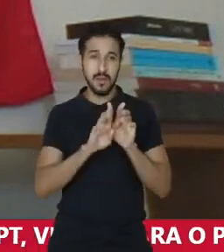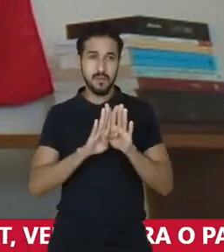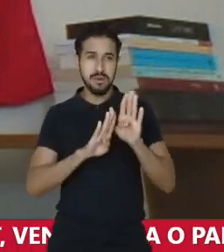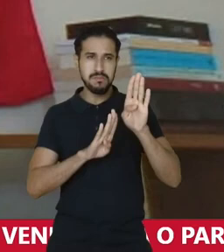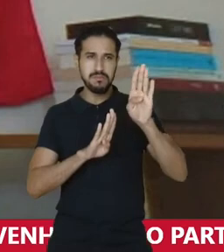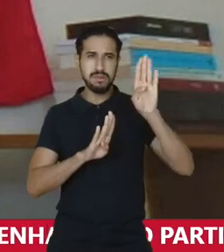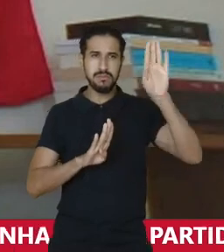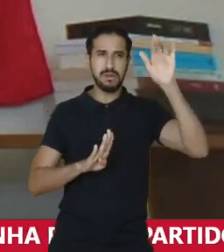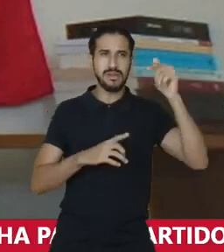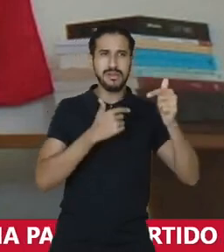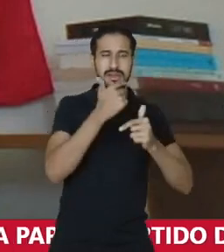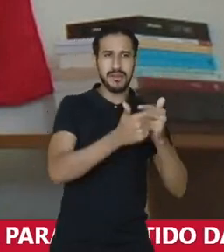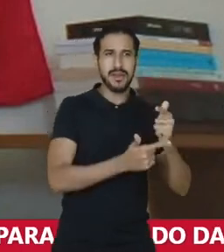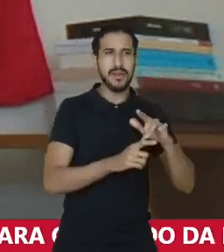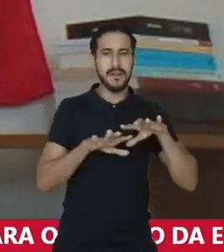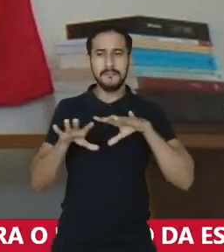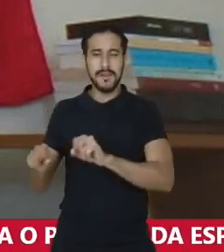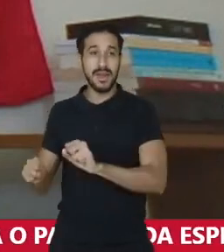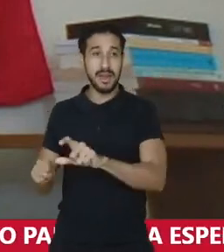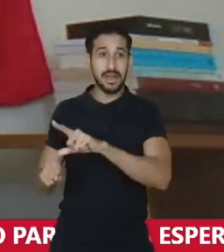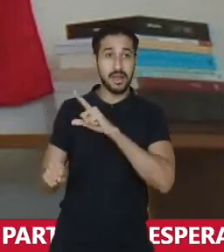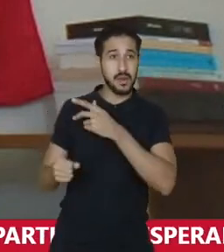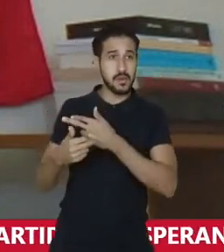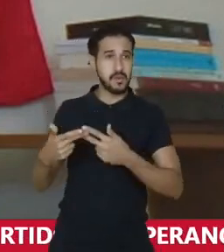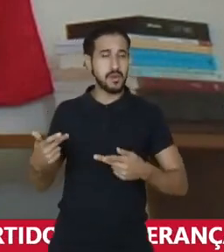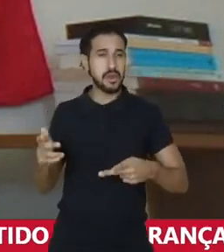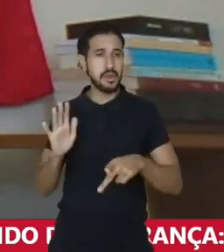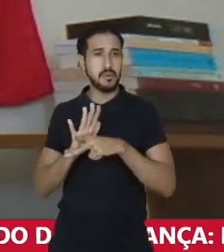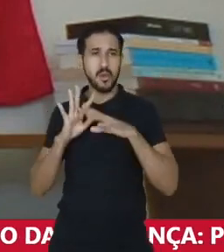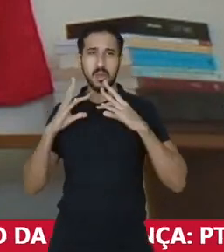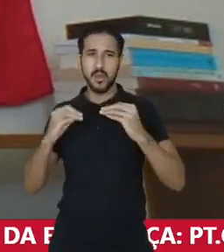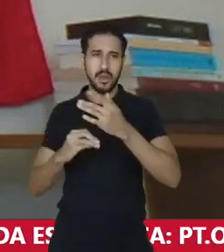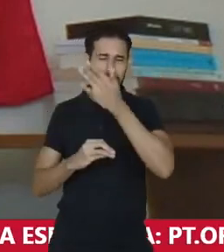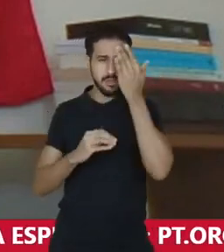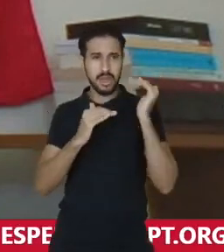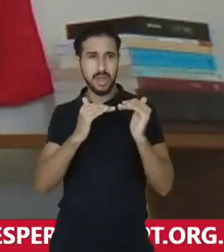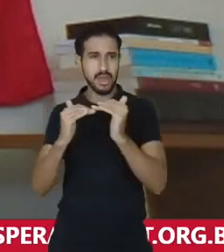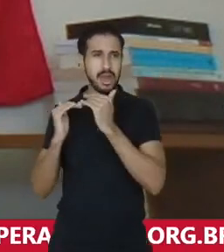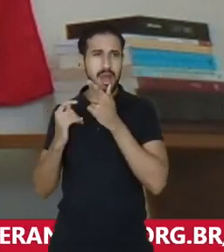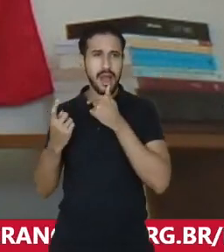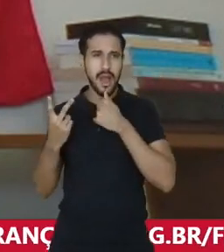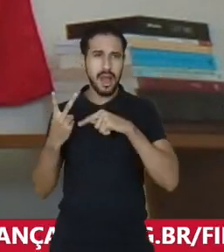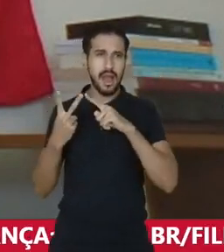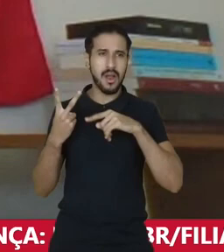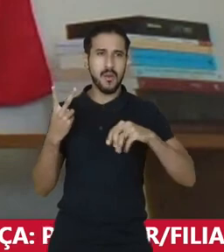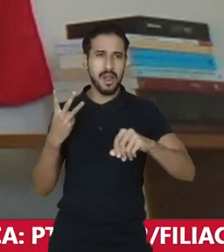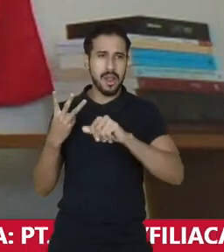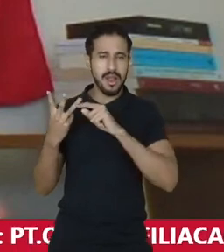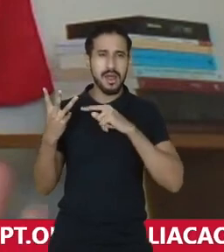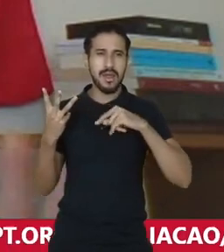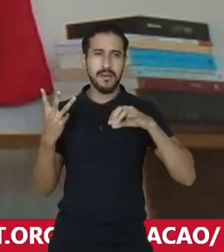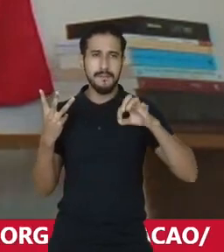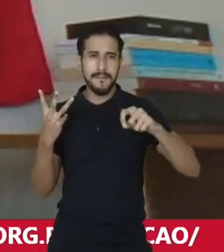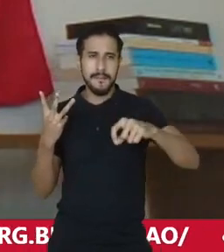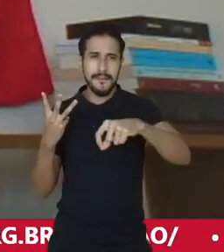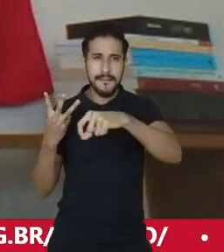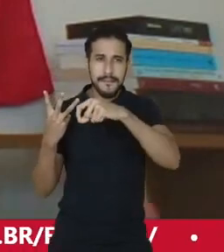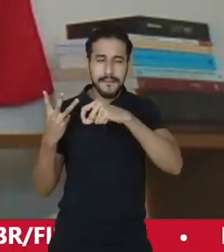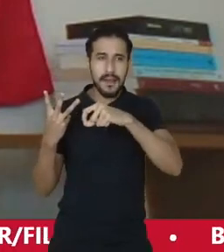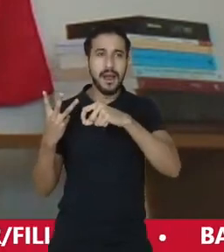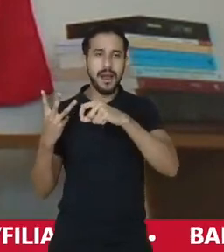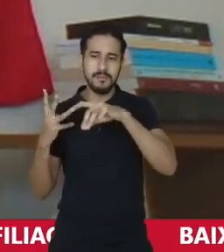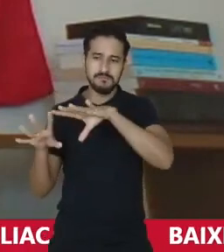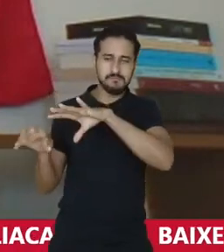dessas atividades que pegam o que antes era algo que pertencia a todo mundo, como a água, a terra e a semente,